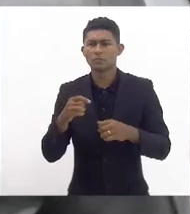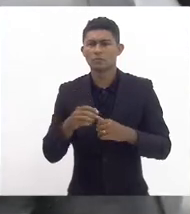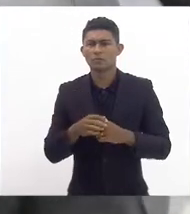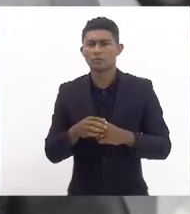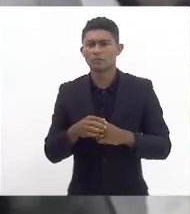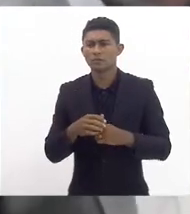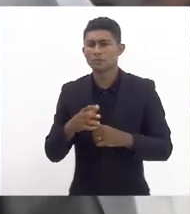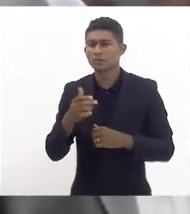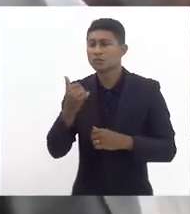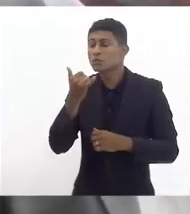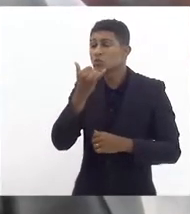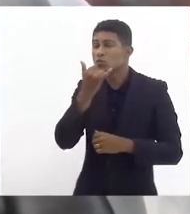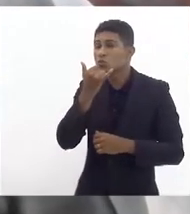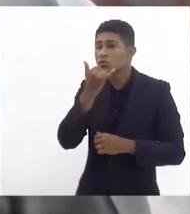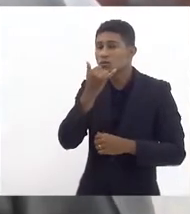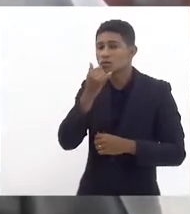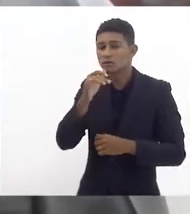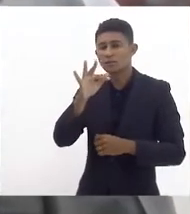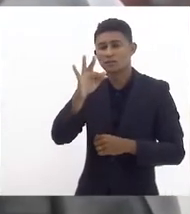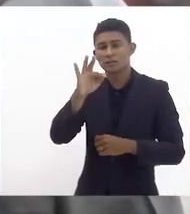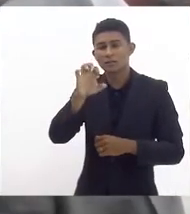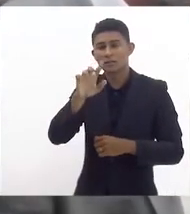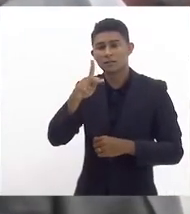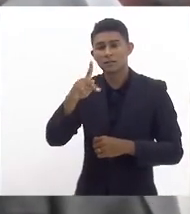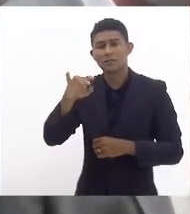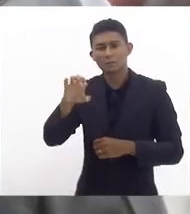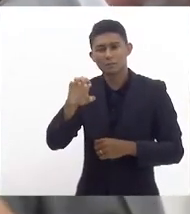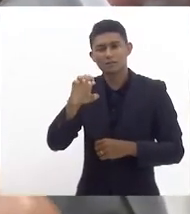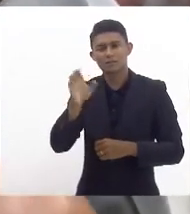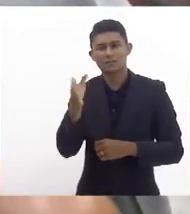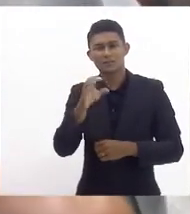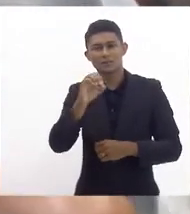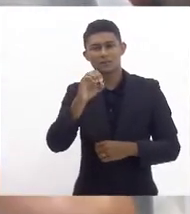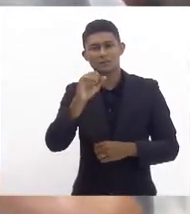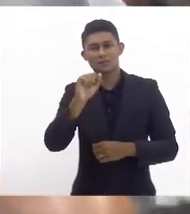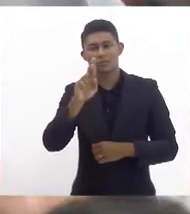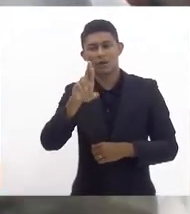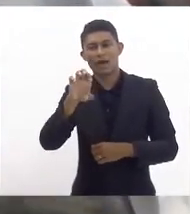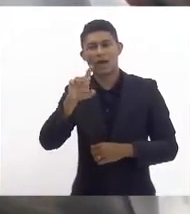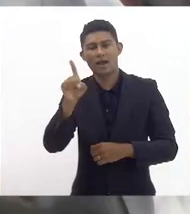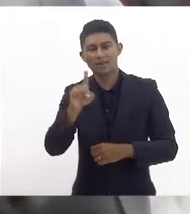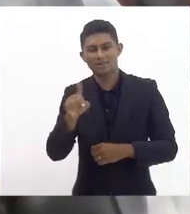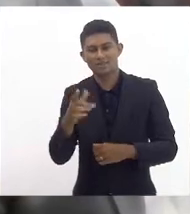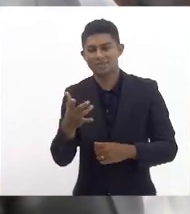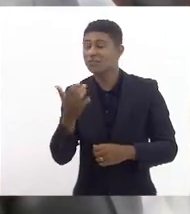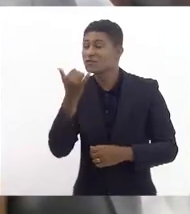desculpa. Ah, é do Felipe Soares, desculpa. Falei do Flávio Silva.